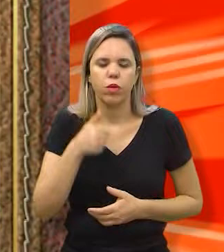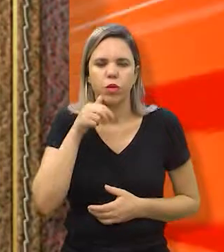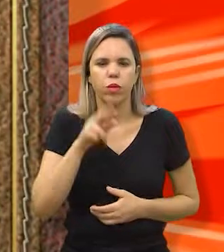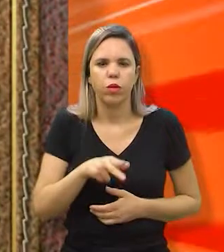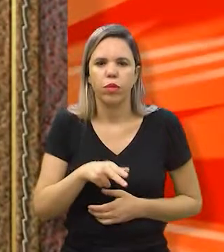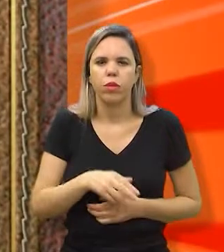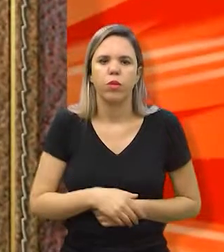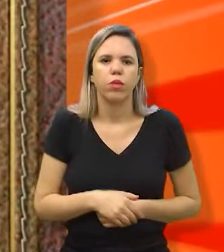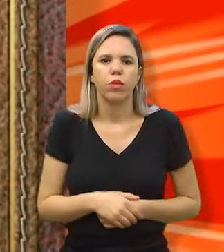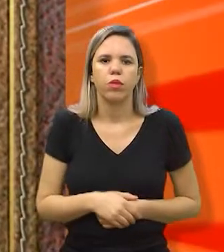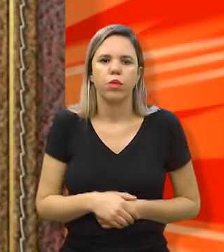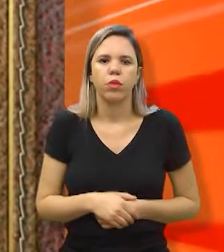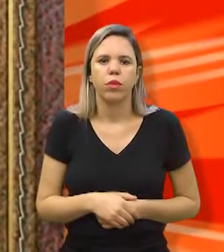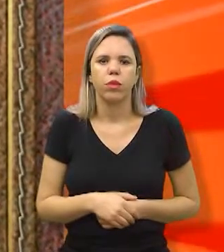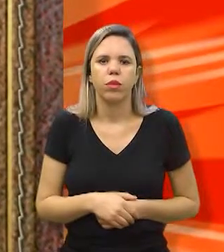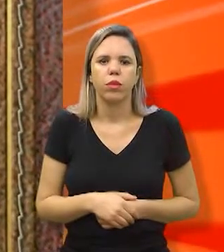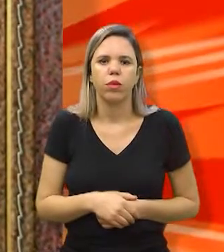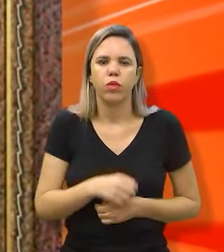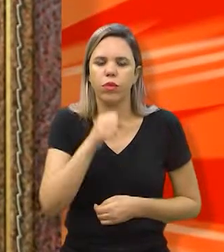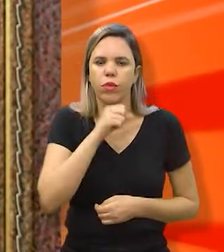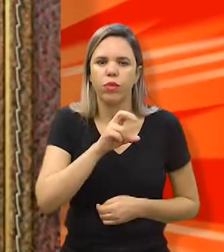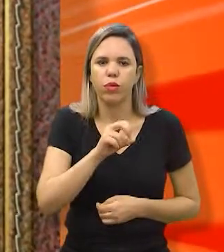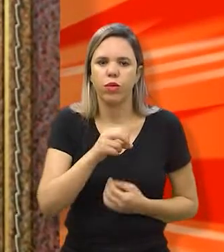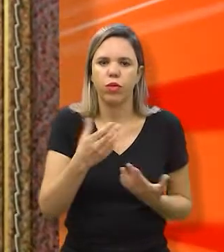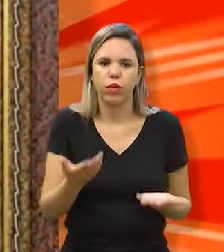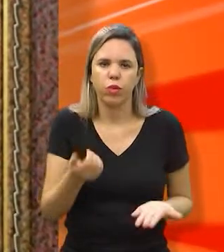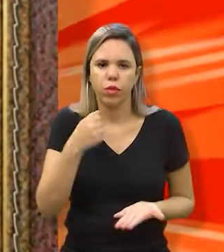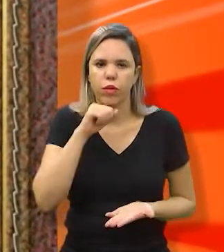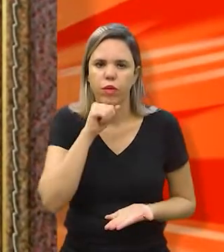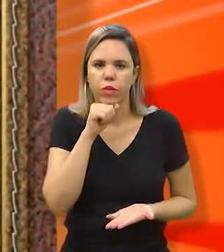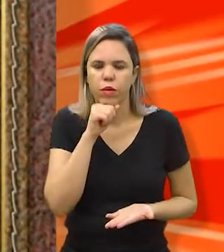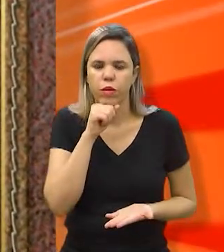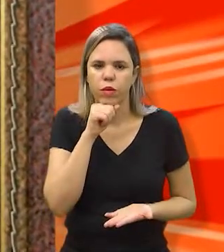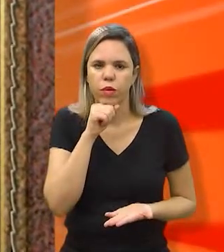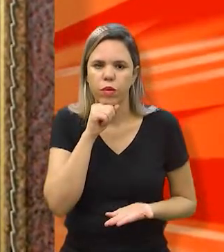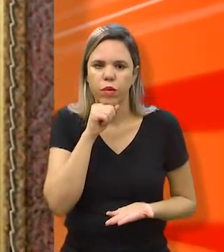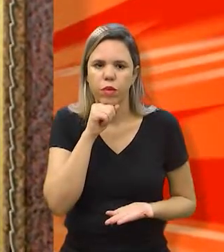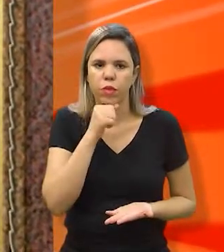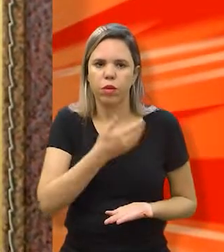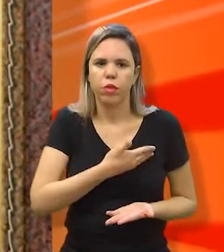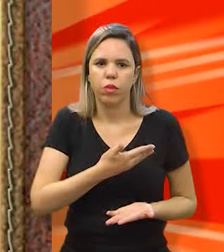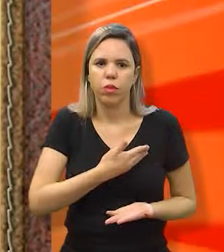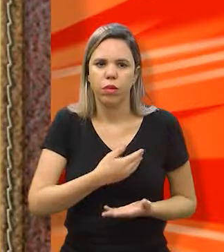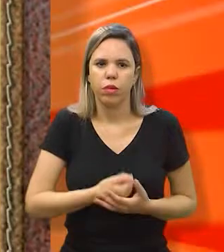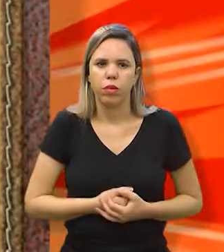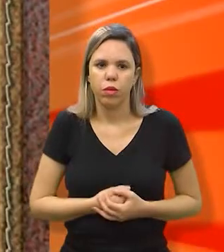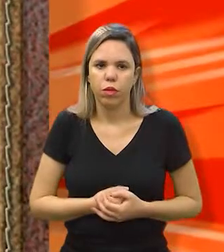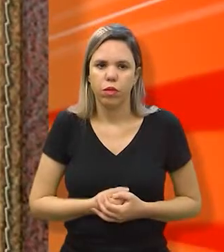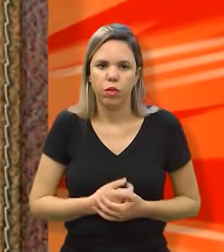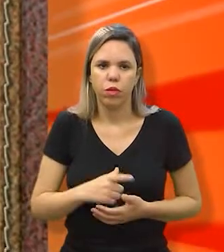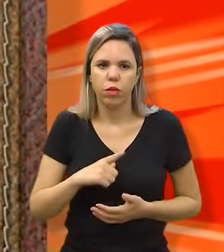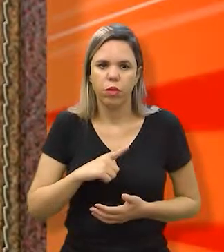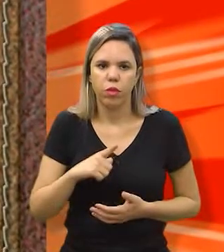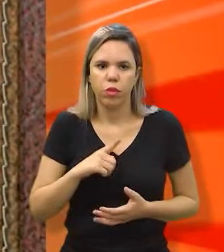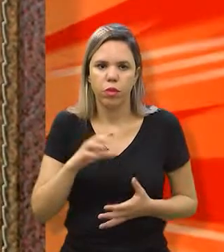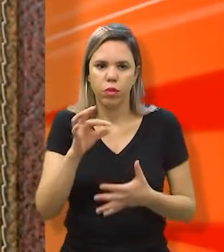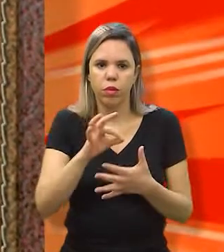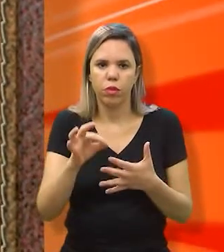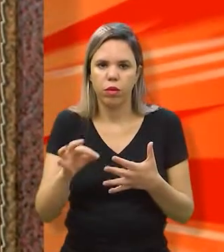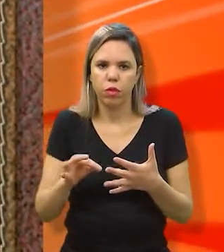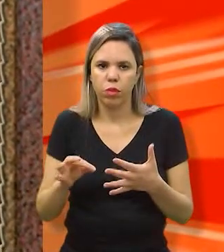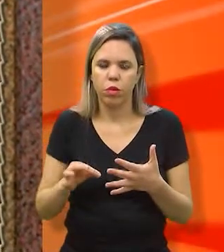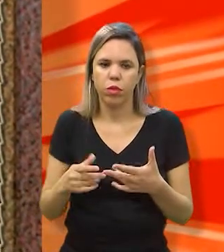a irmã, a autoridade dos avós, da mãe, né? Os amigos. Então você tem todo um